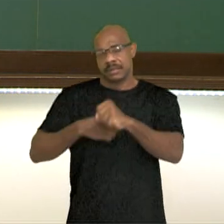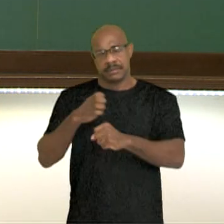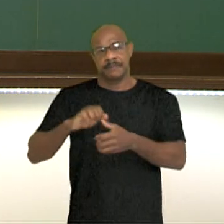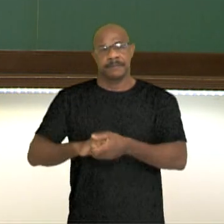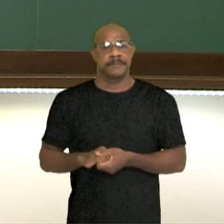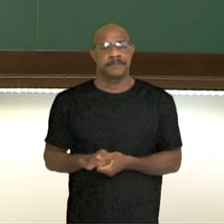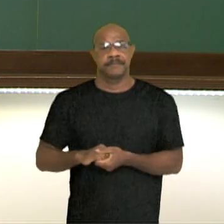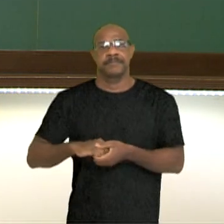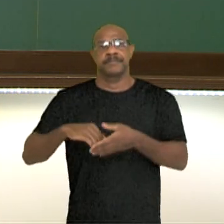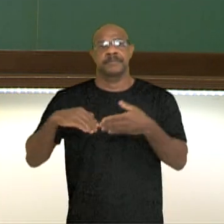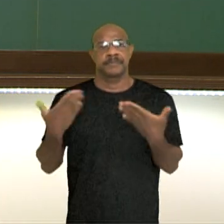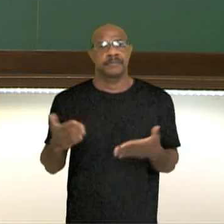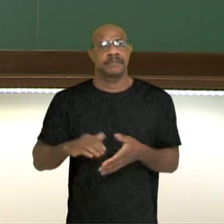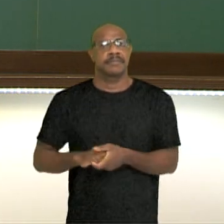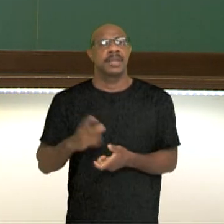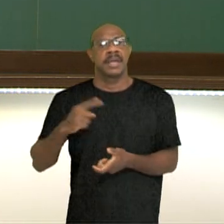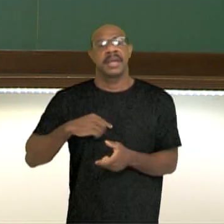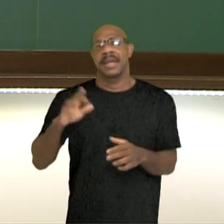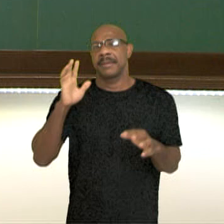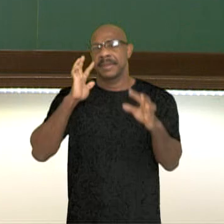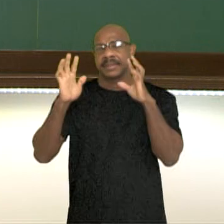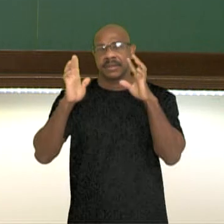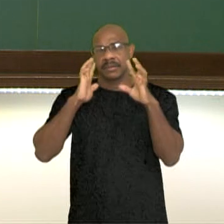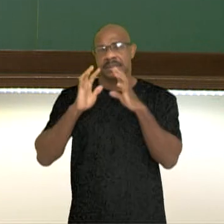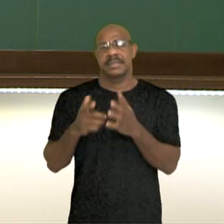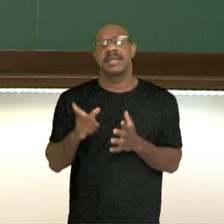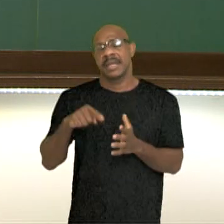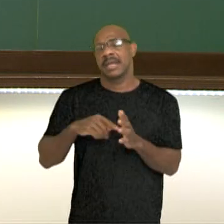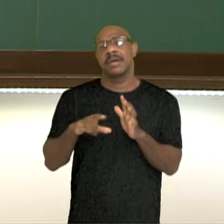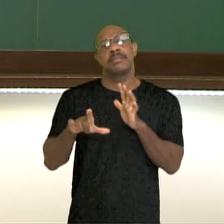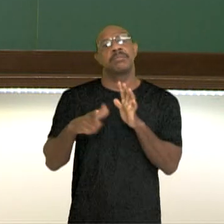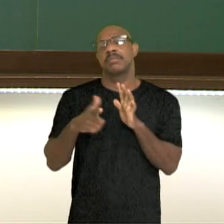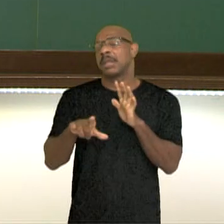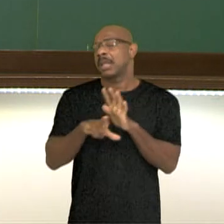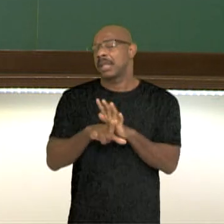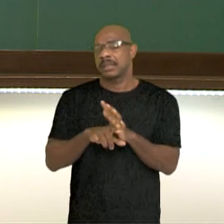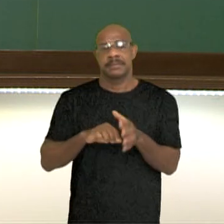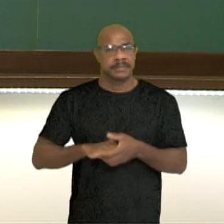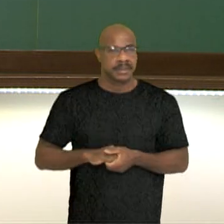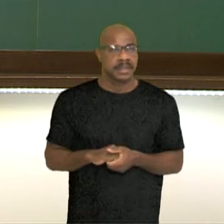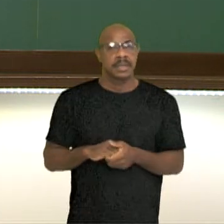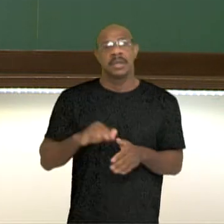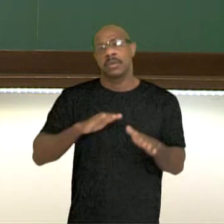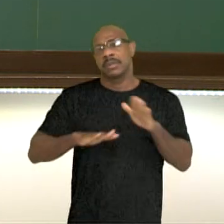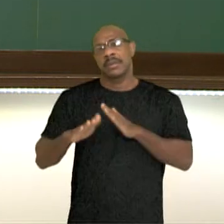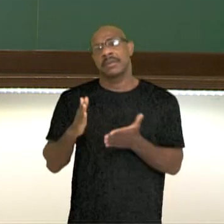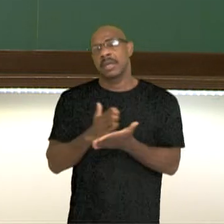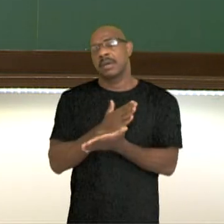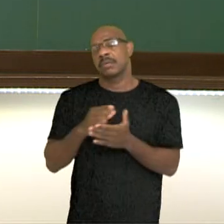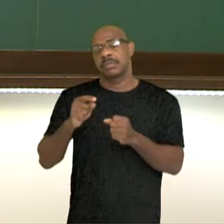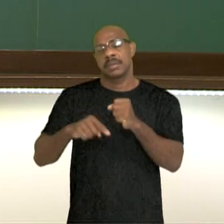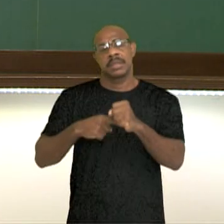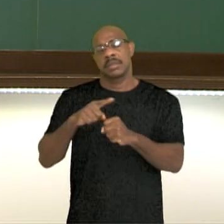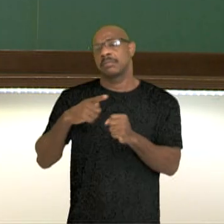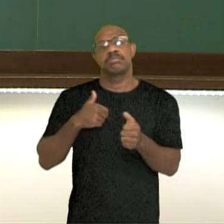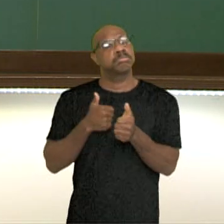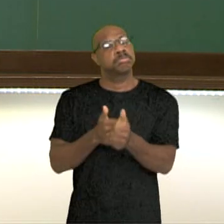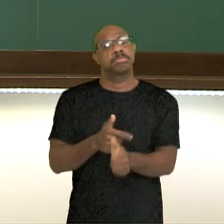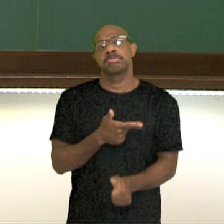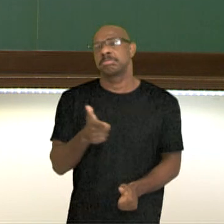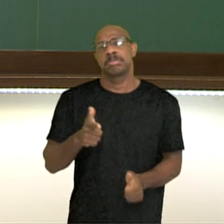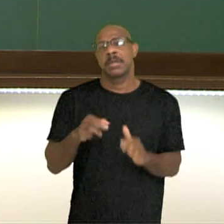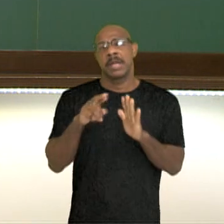do octeto. É uma teoria, não é uma lei, tá? Cuidado que alguns átomos não seguem esta